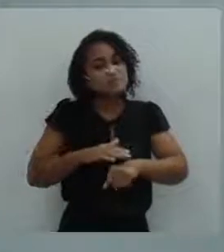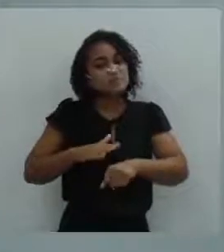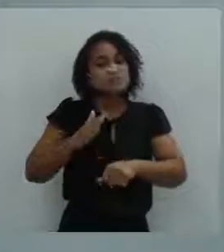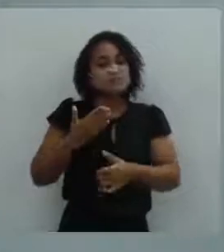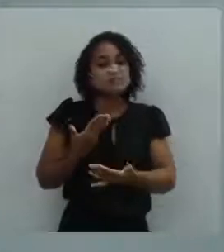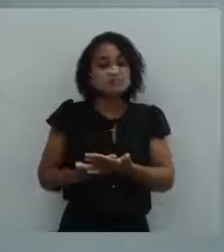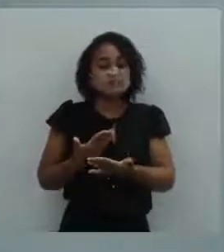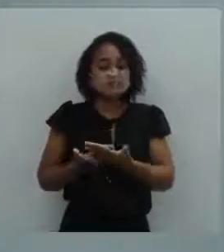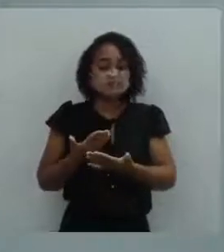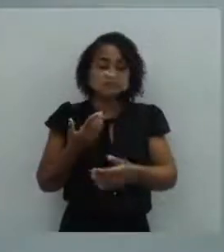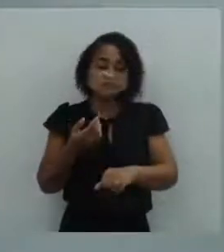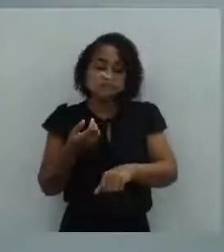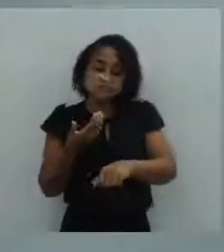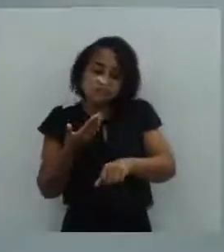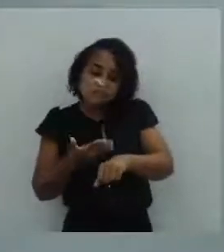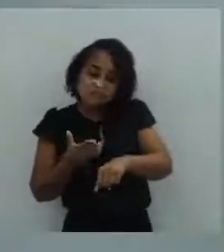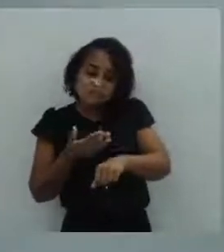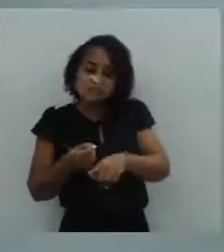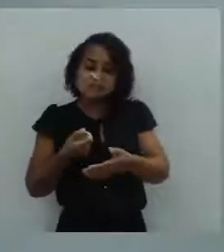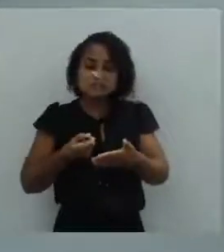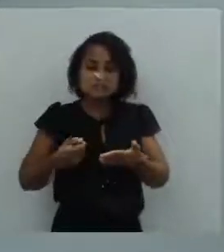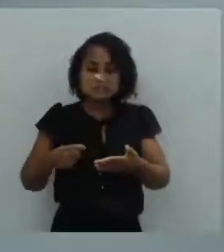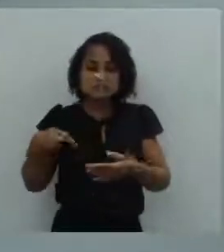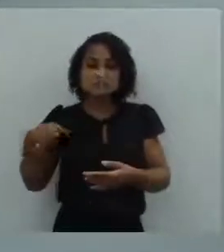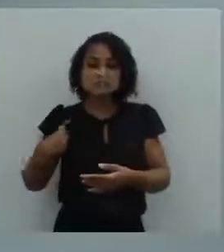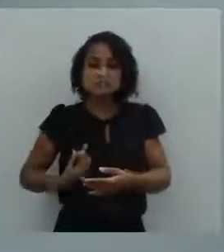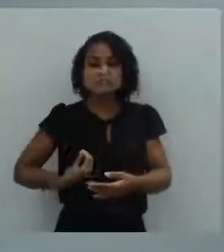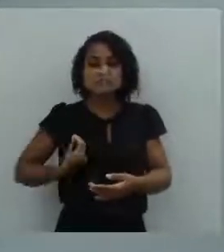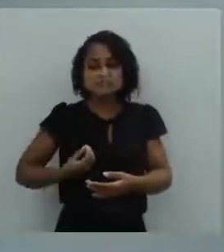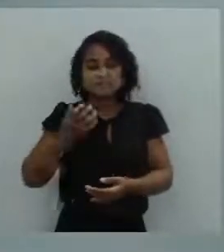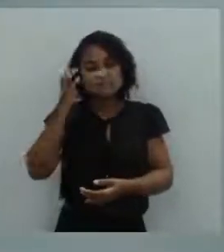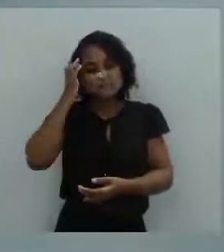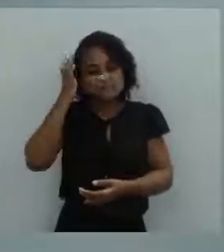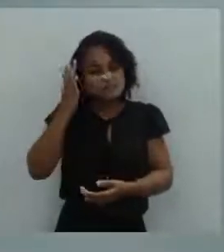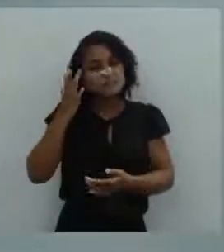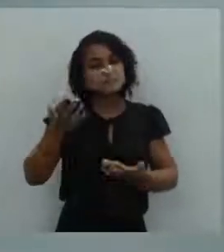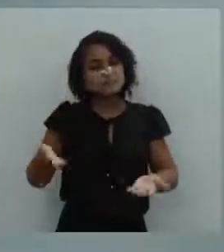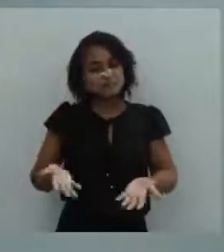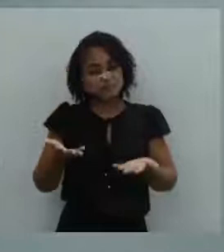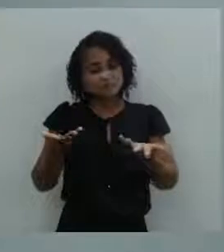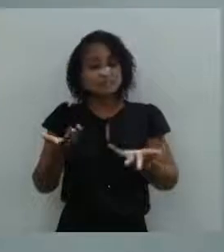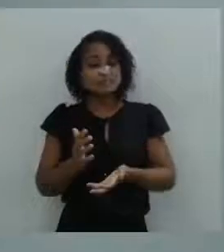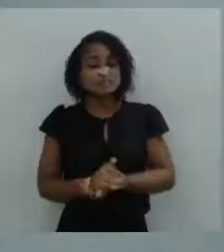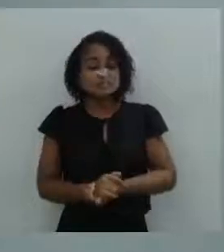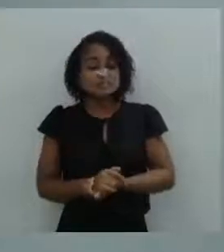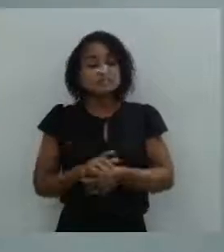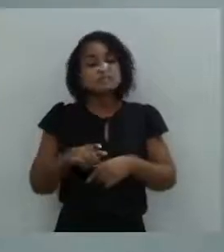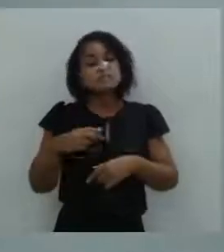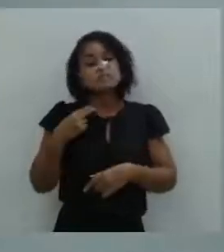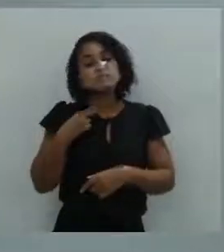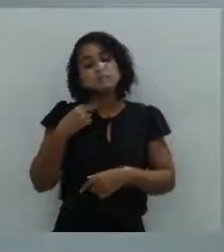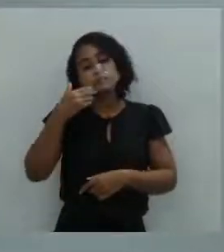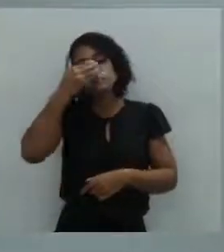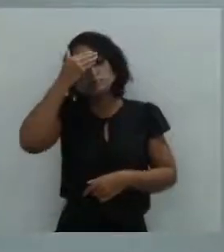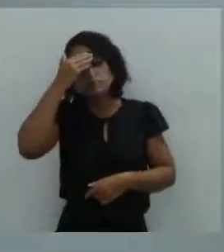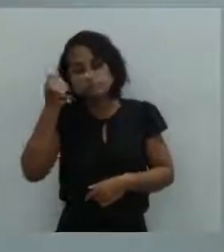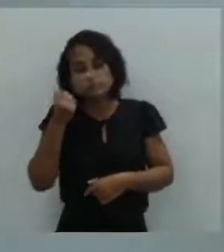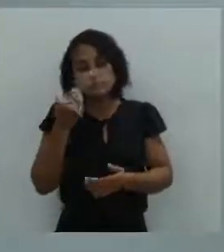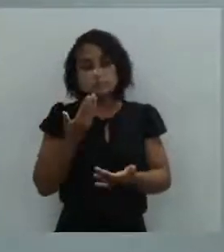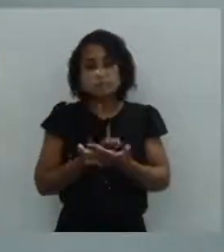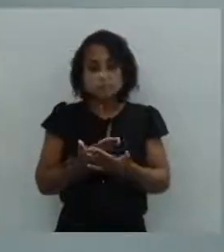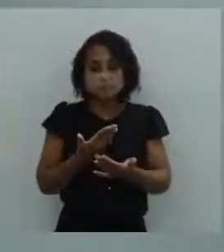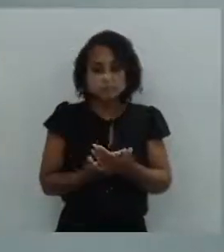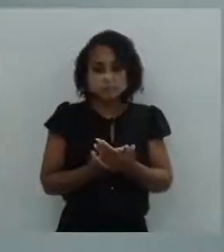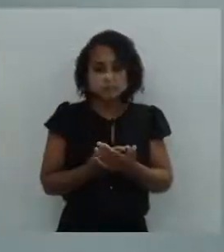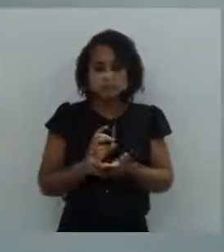essa prática da escrita, garanto que a nossa vida fica até mais fácil de ser levada. Então não esqueça, o estudo de